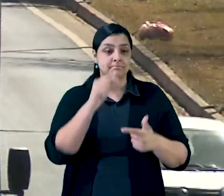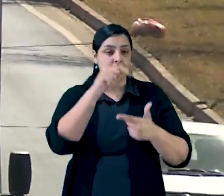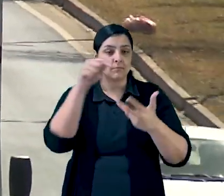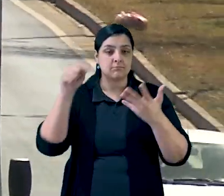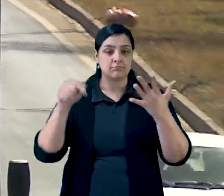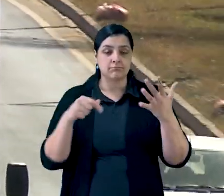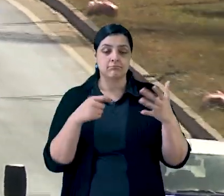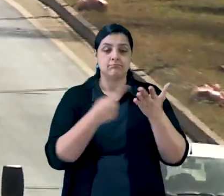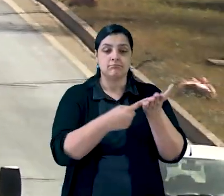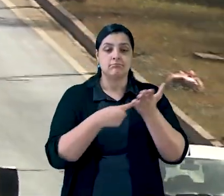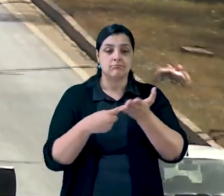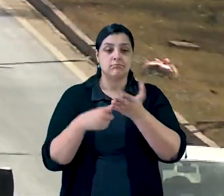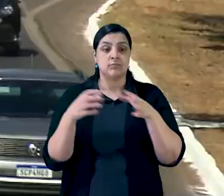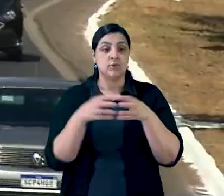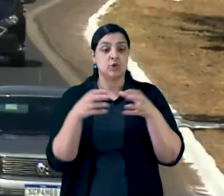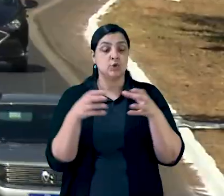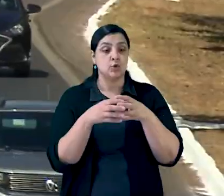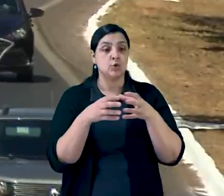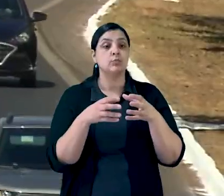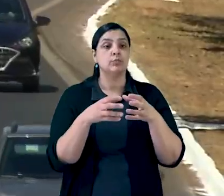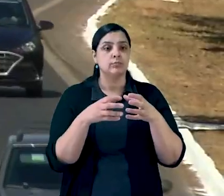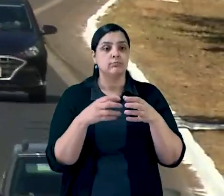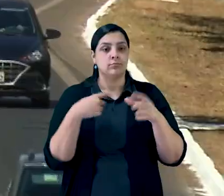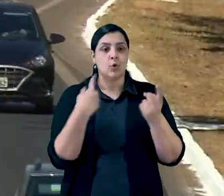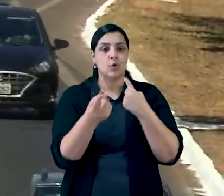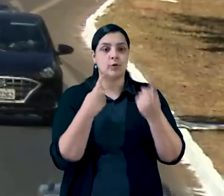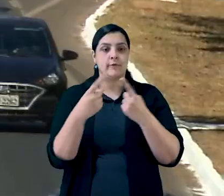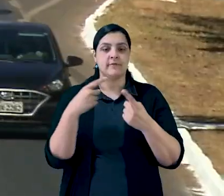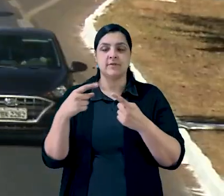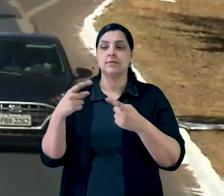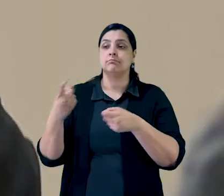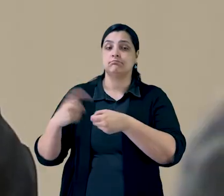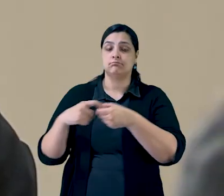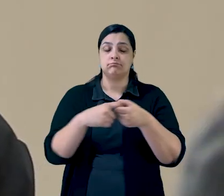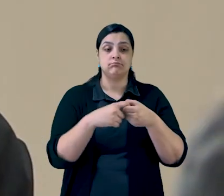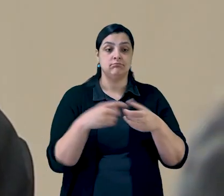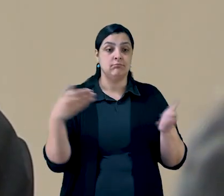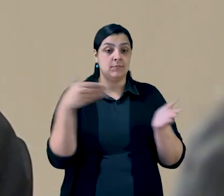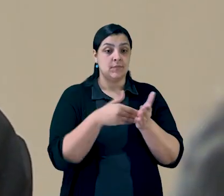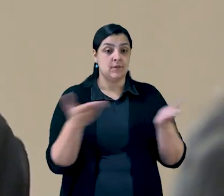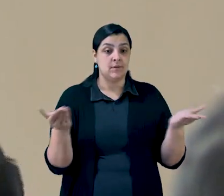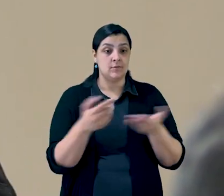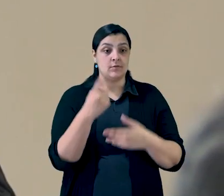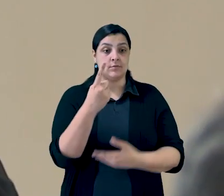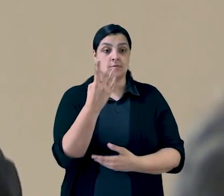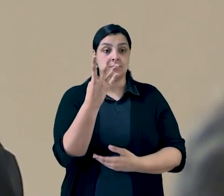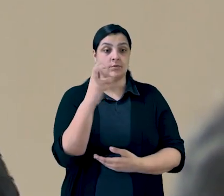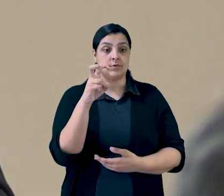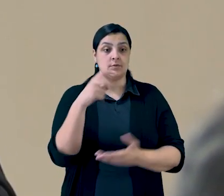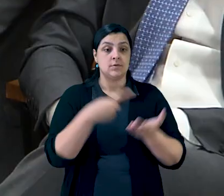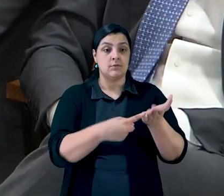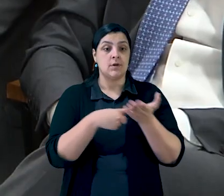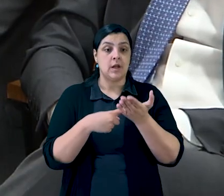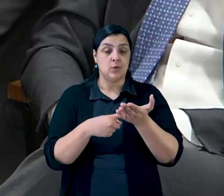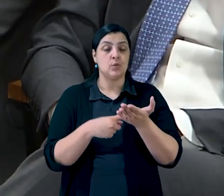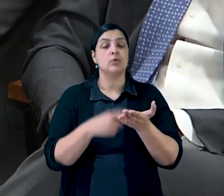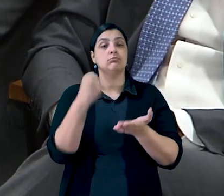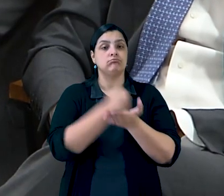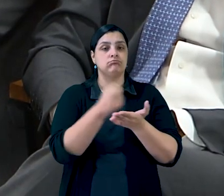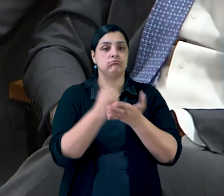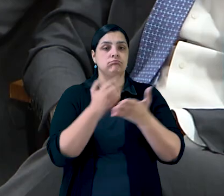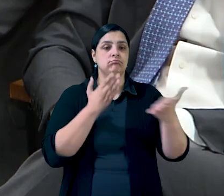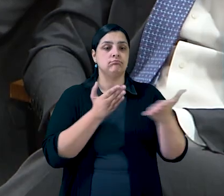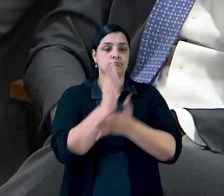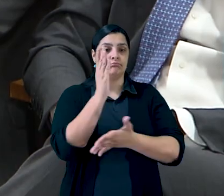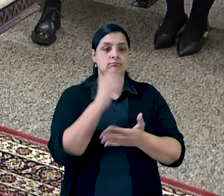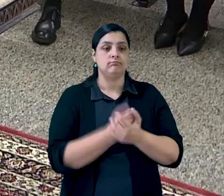Esse conjunto de conciliações envolve um grupo de concessionárias de rodovias. Até o momento, 145 acordos individuais